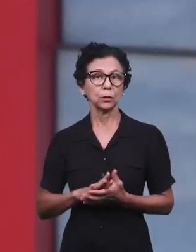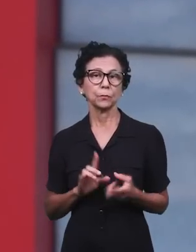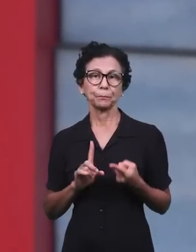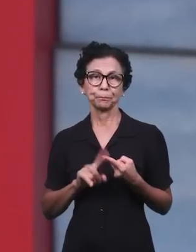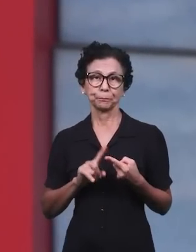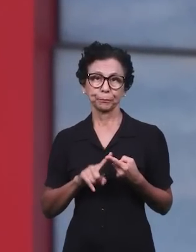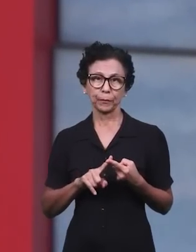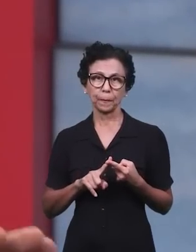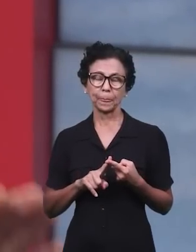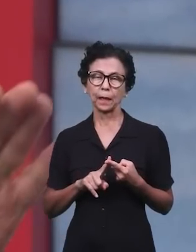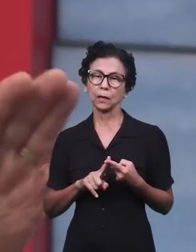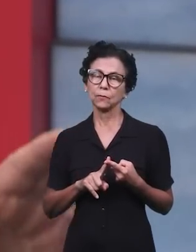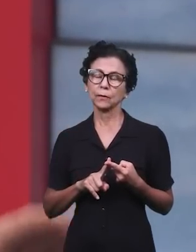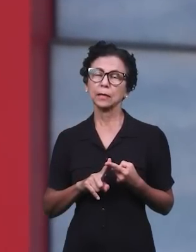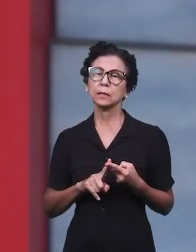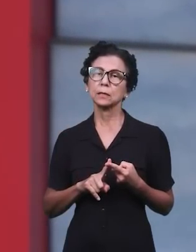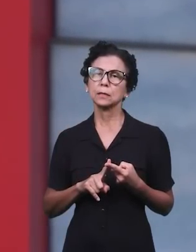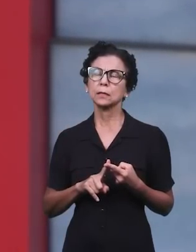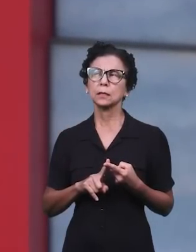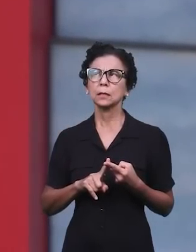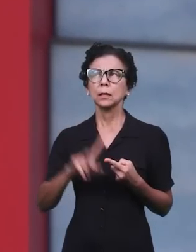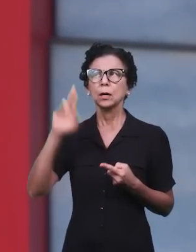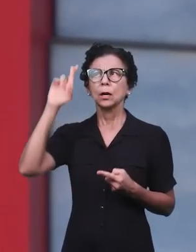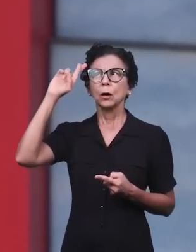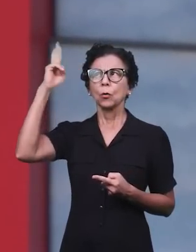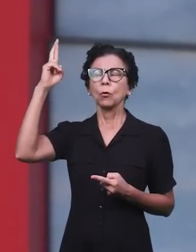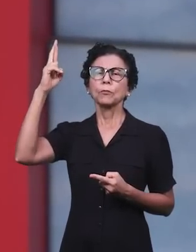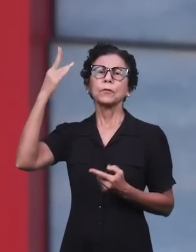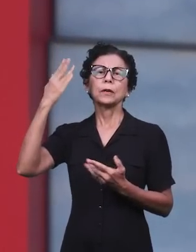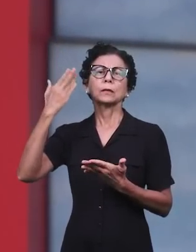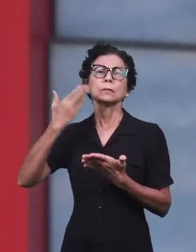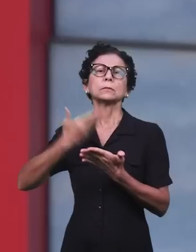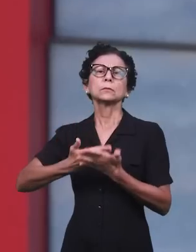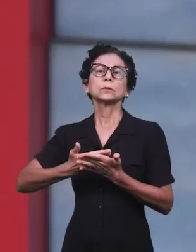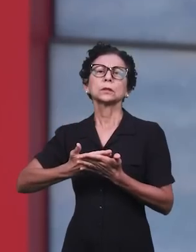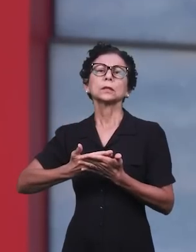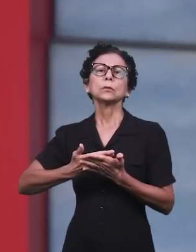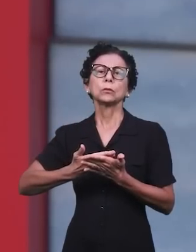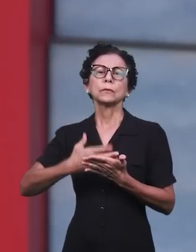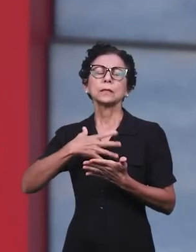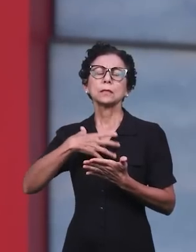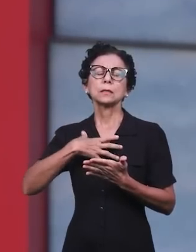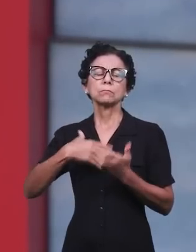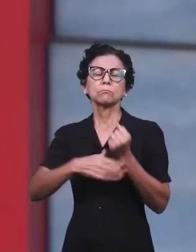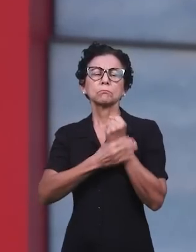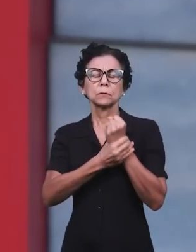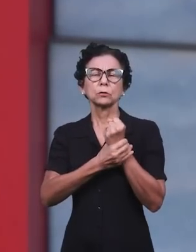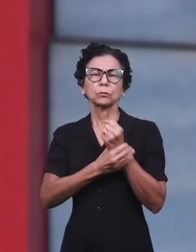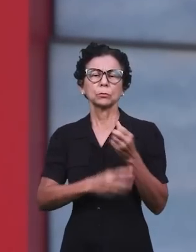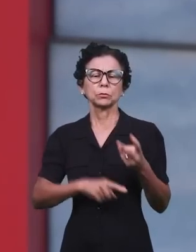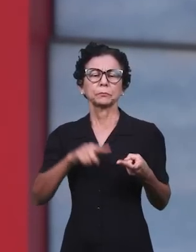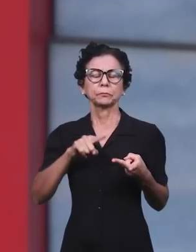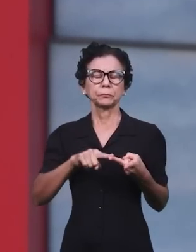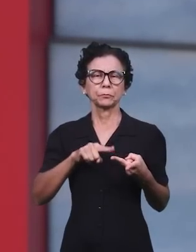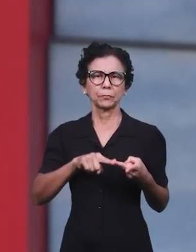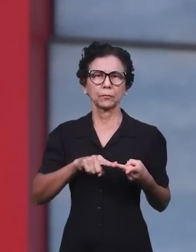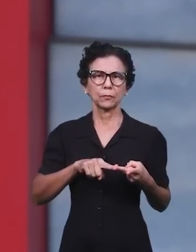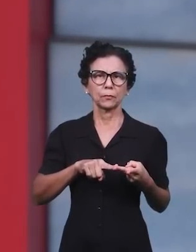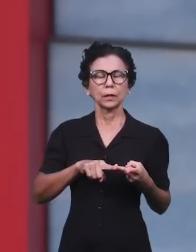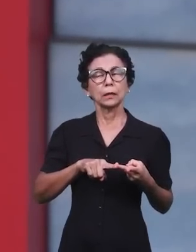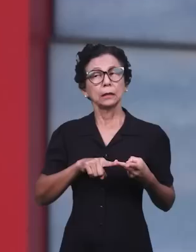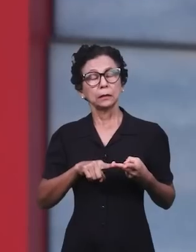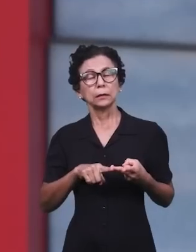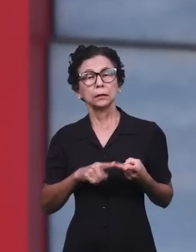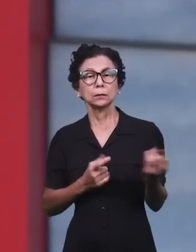estar abrigado. Primeiro é isso, ele vai clamar e vai estar abrigado. Esse é o caso. Segundo, é o que a posição dele,